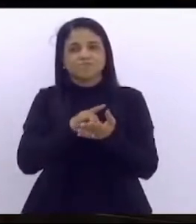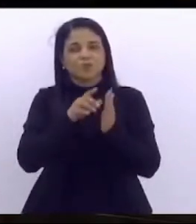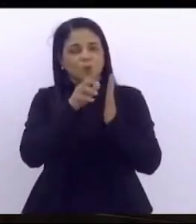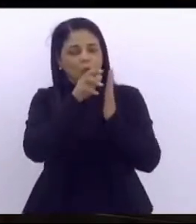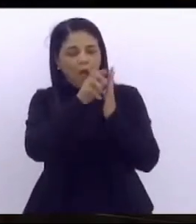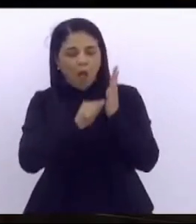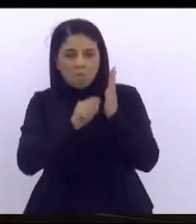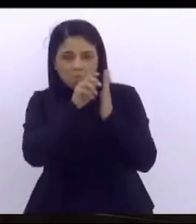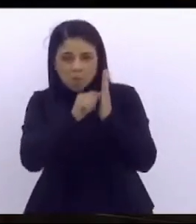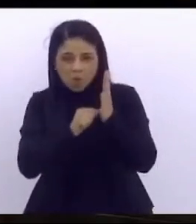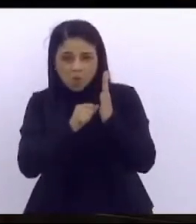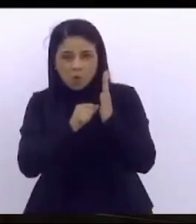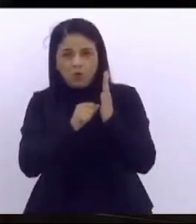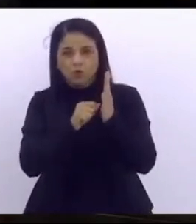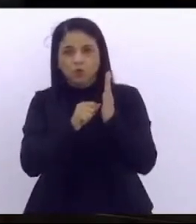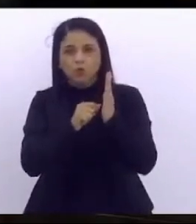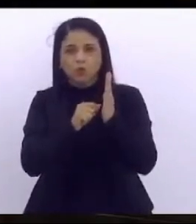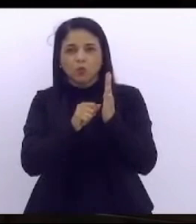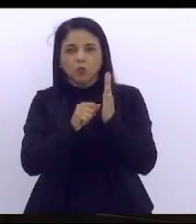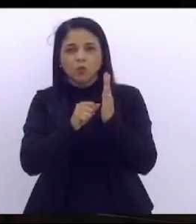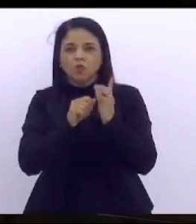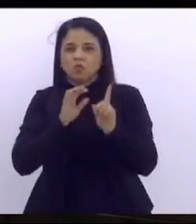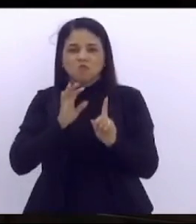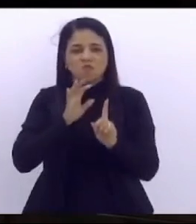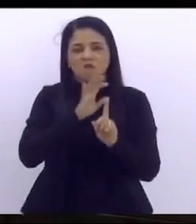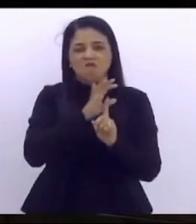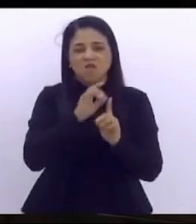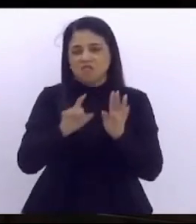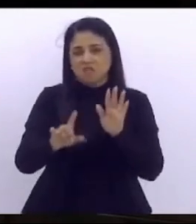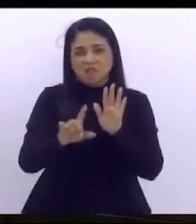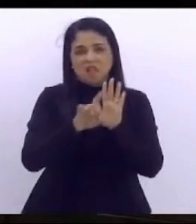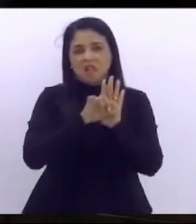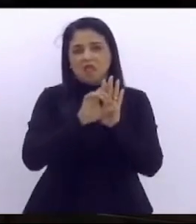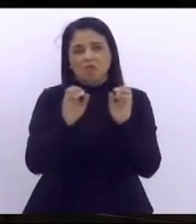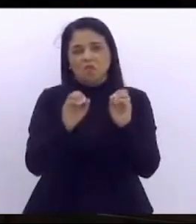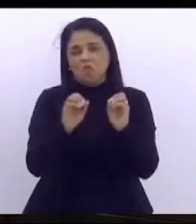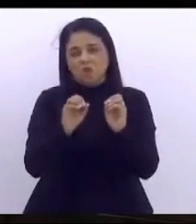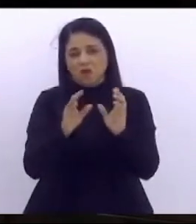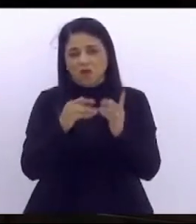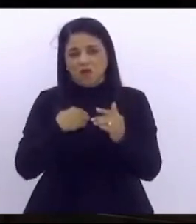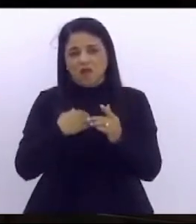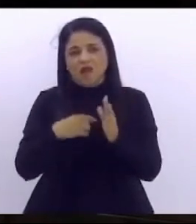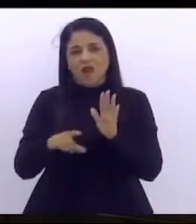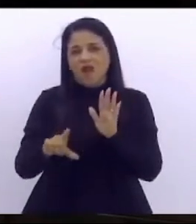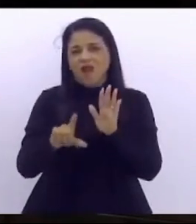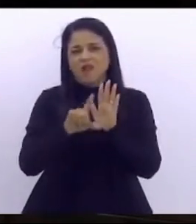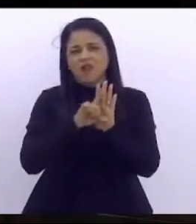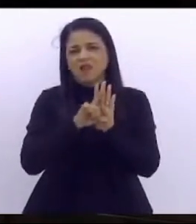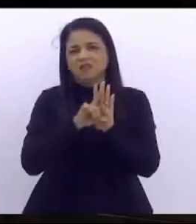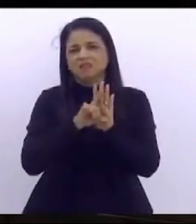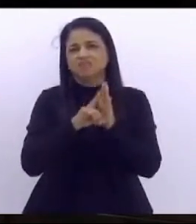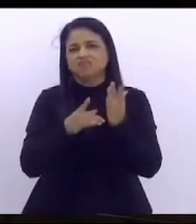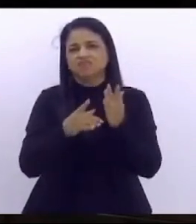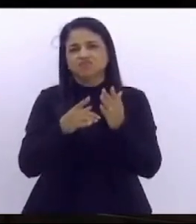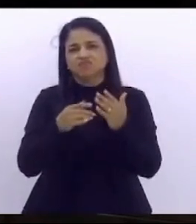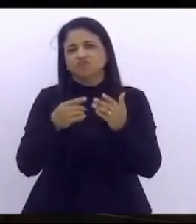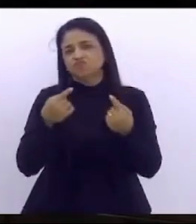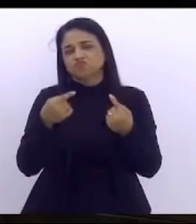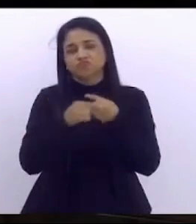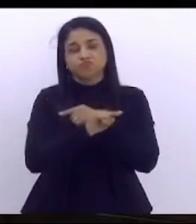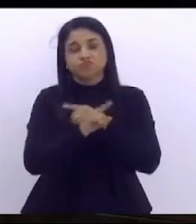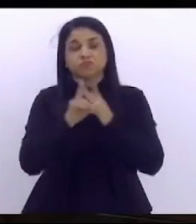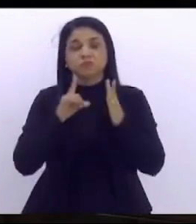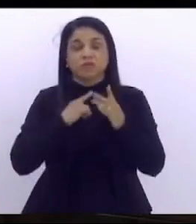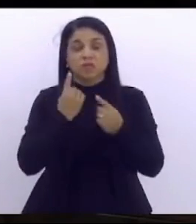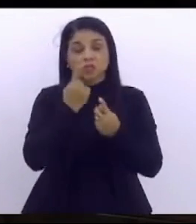do aborto não é afetada pela lei, ou que a lei é ineficaz para evitar abortos, você tem os dois pilares. Né?